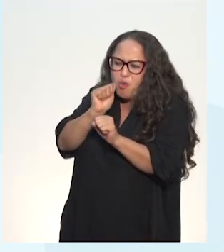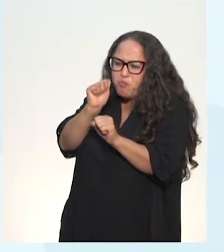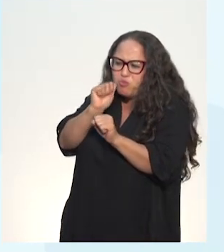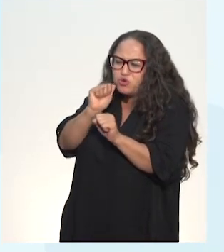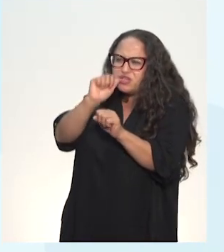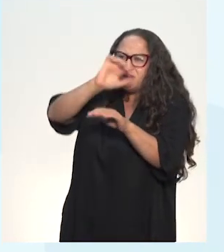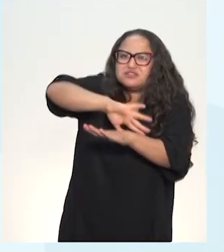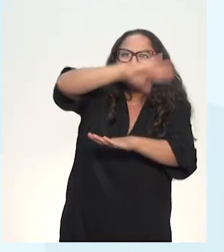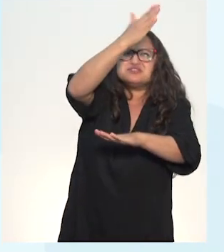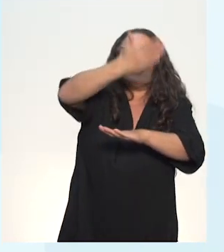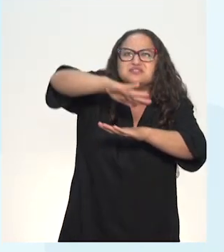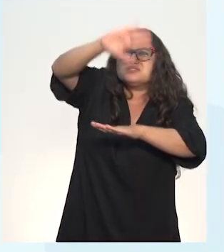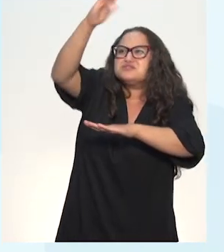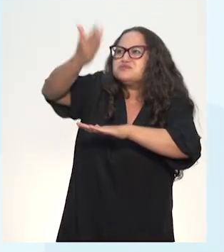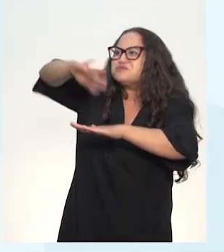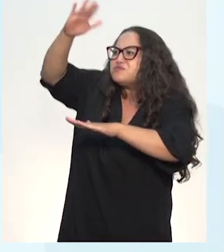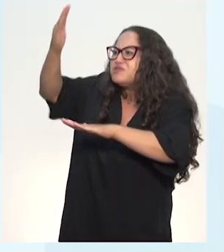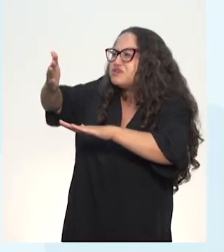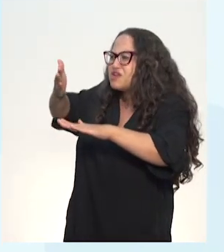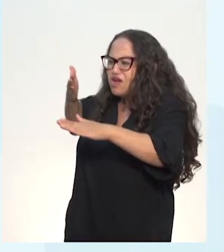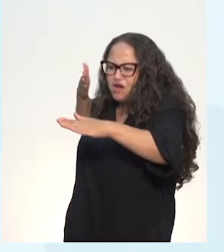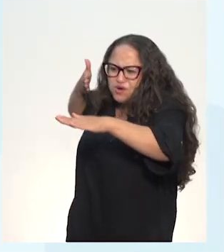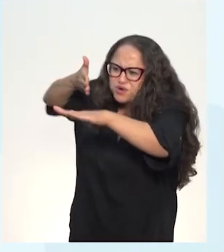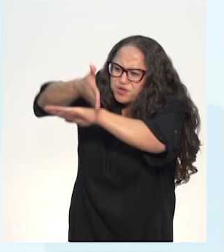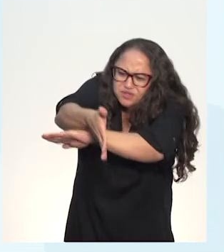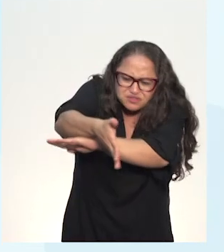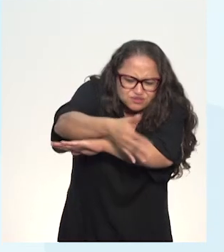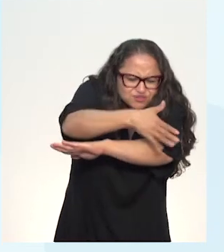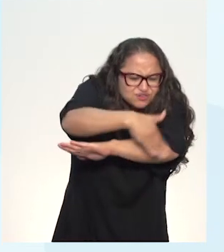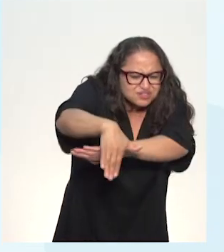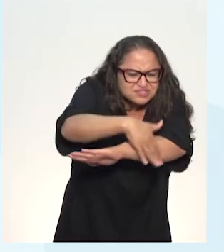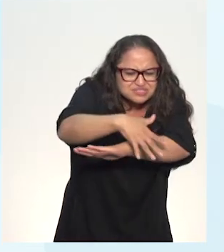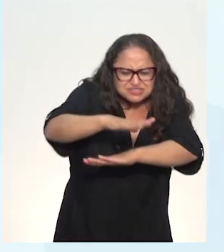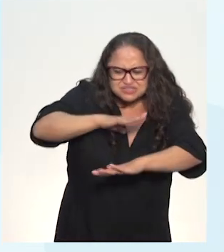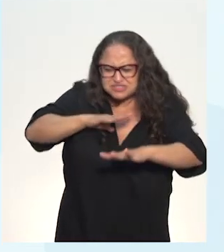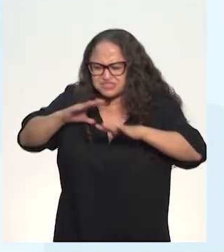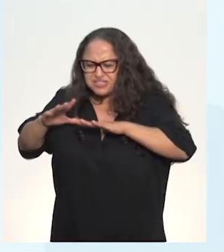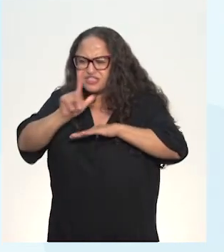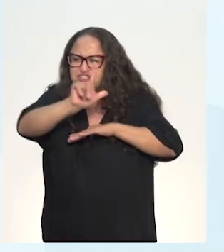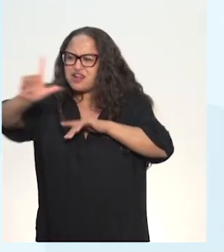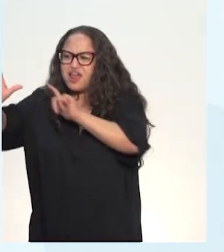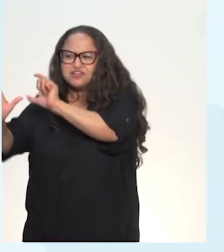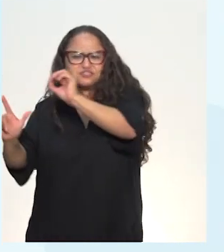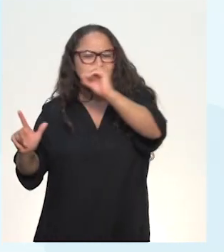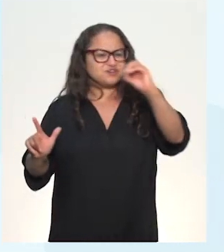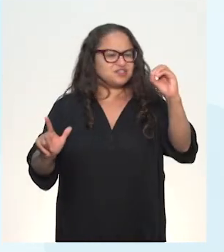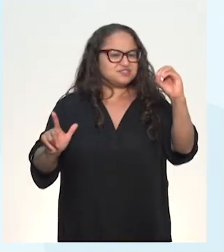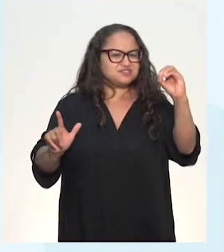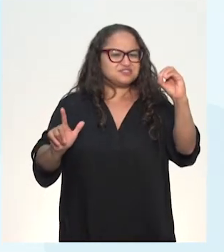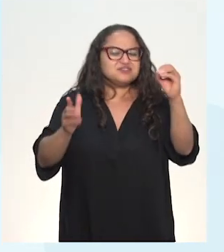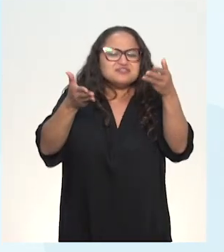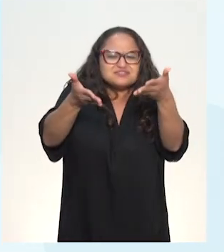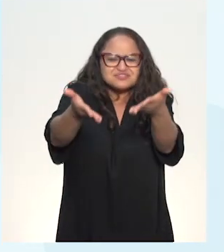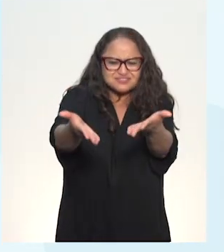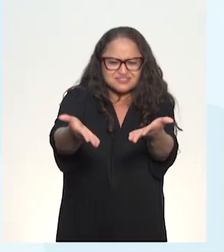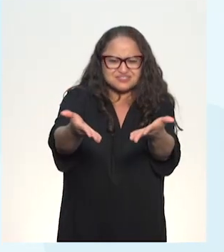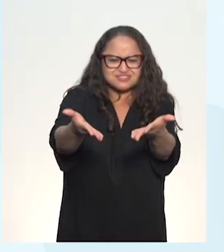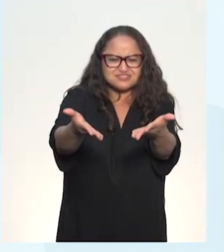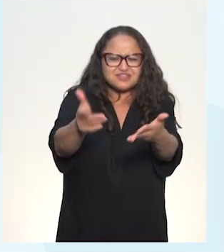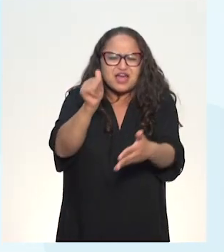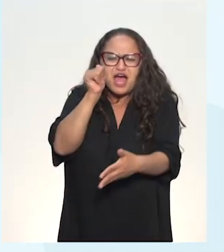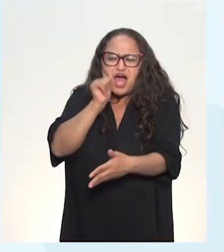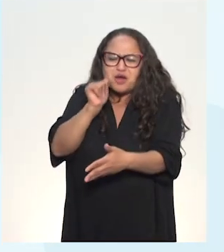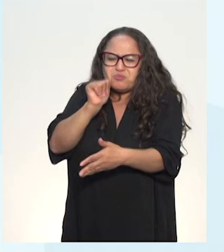seja ela a invasora lenta das ruas das cidades que vão leste-oeste, seja a mulher que